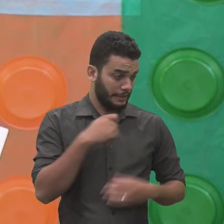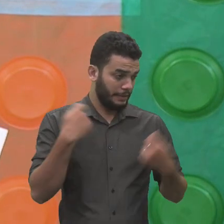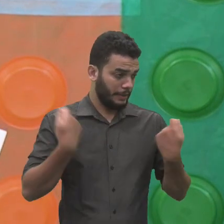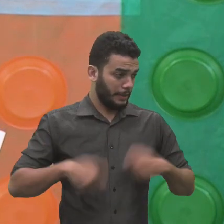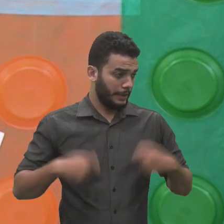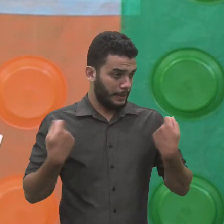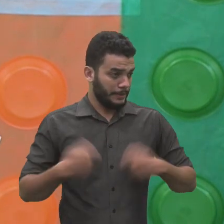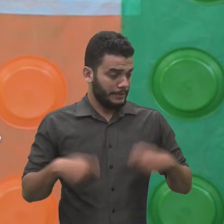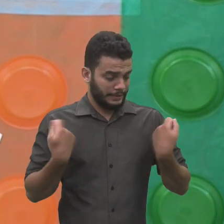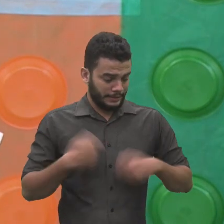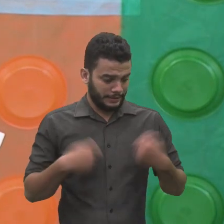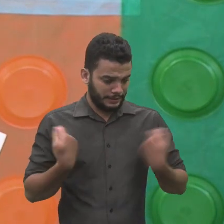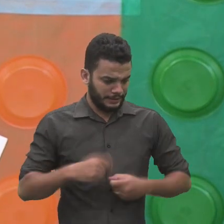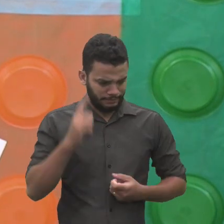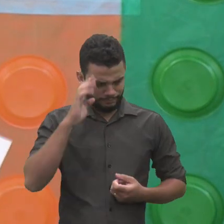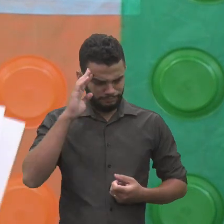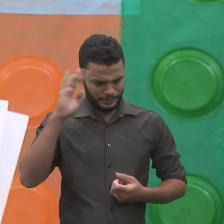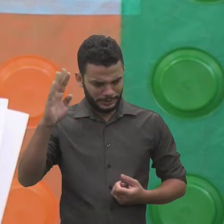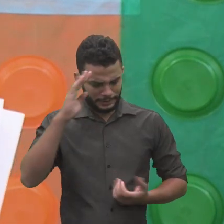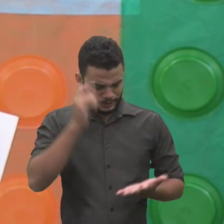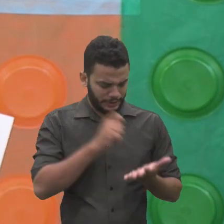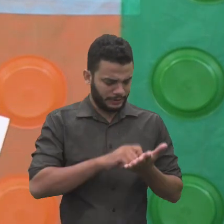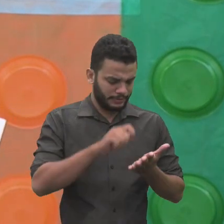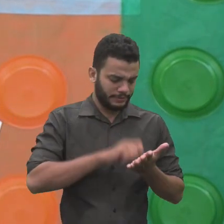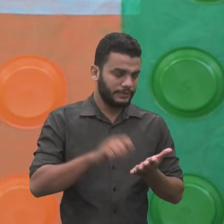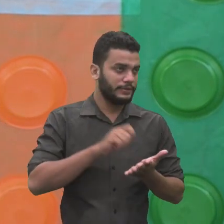minhas metas para ser